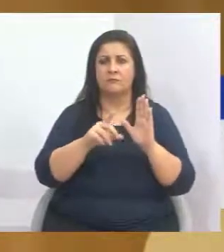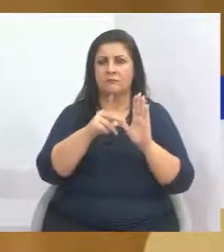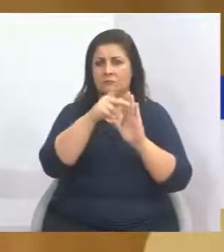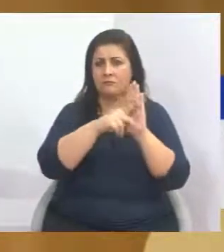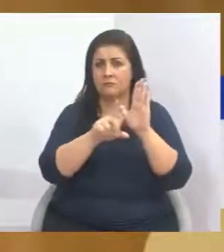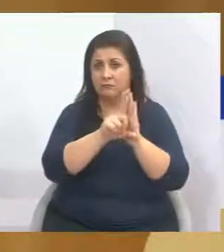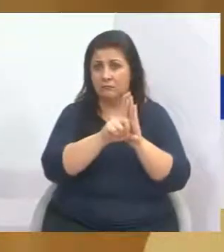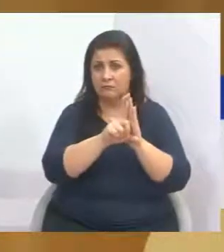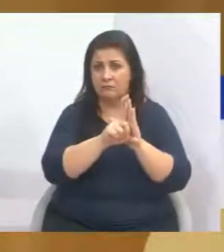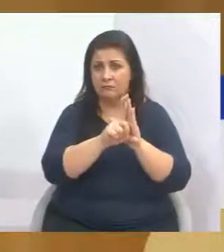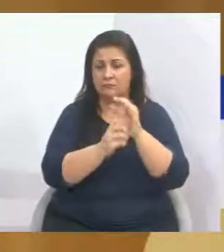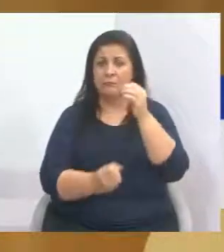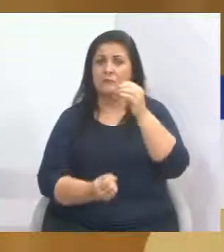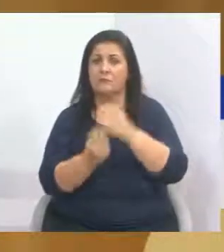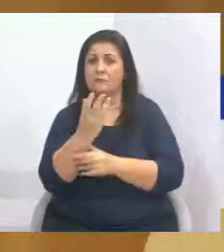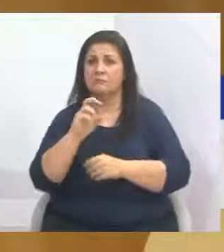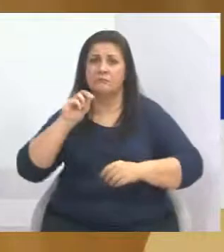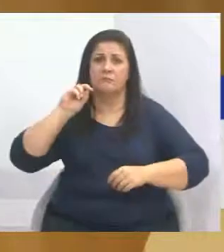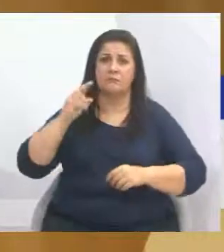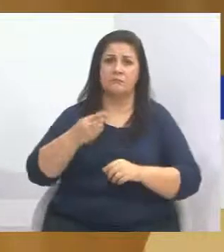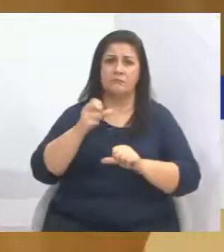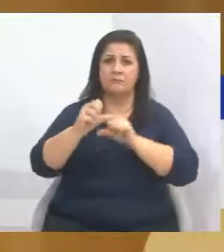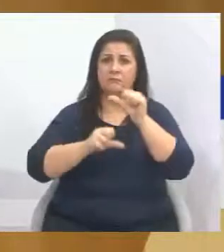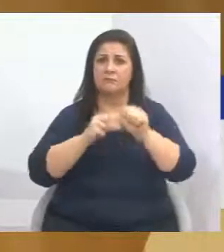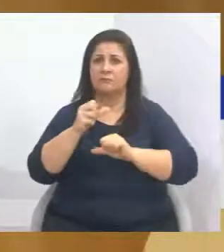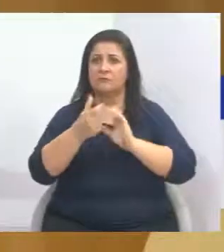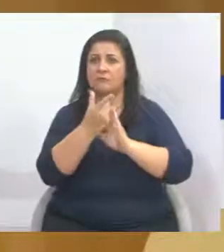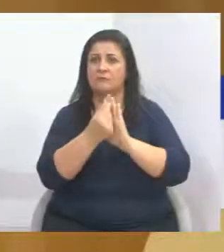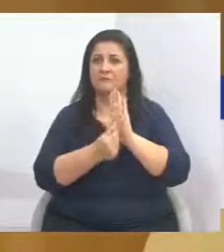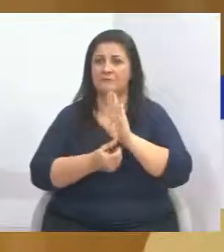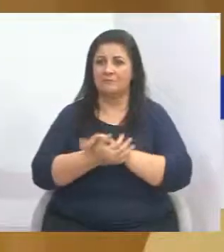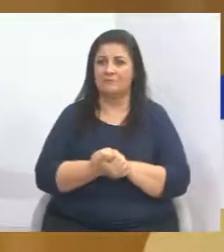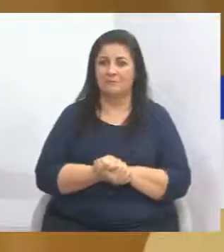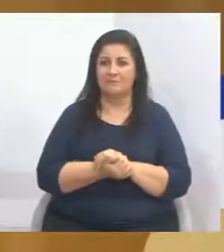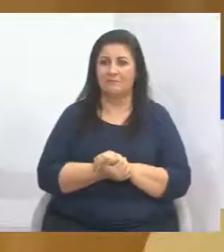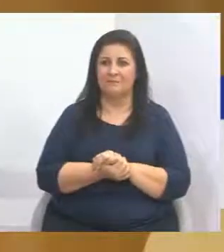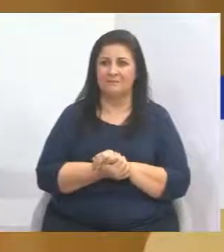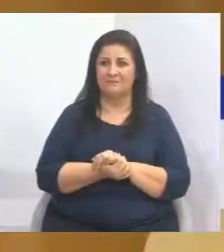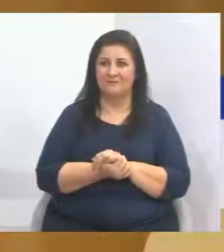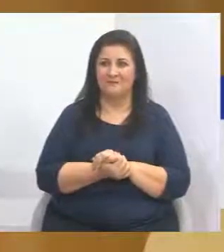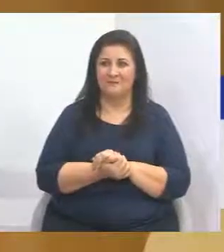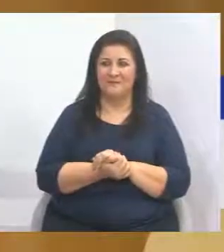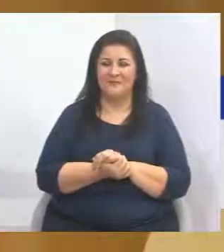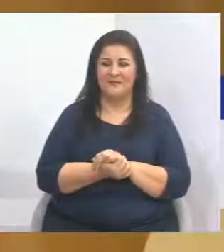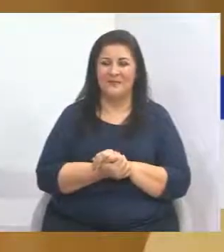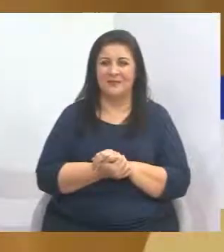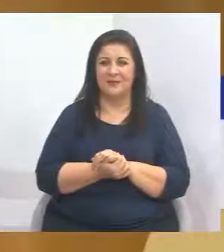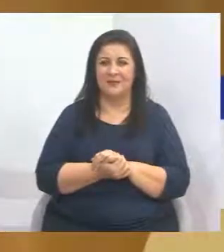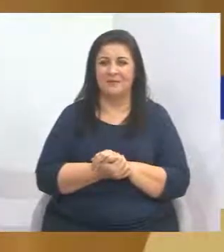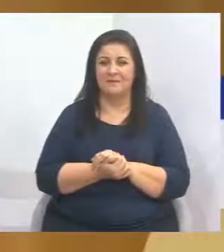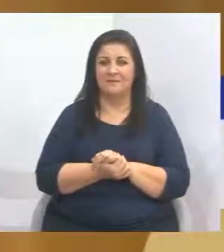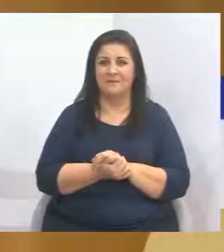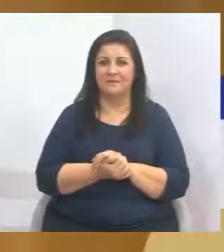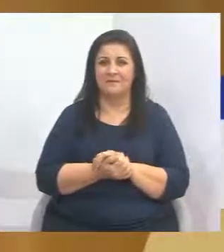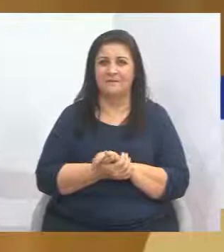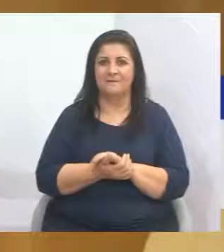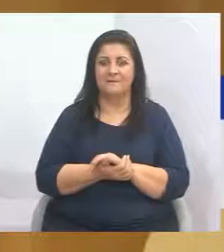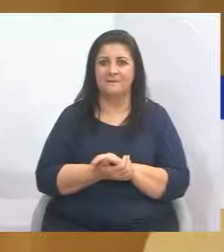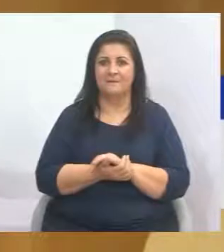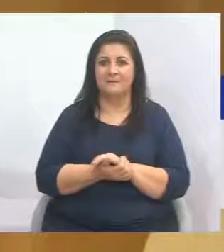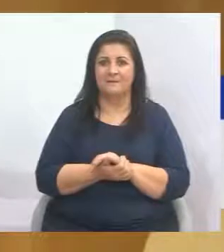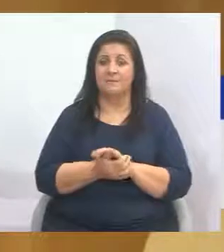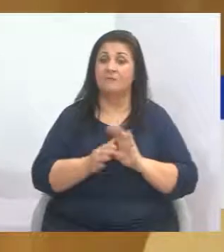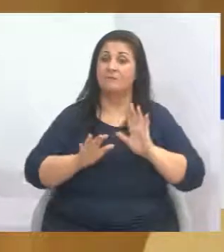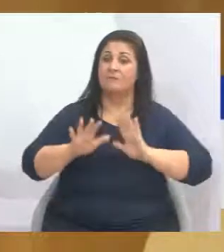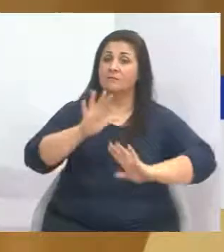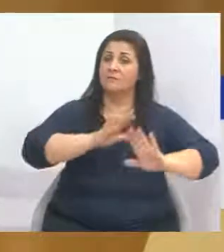obrigatória ou renúncia de receita deverá ser acompanhada da estimativa de seu impacto orçamentário e financeiro. Um